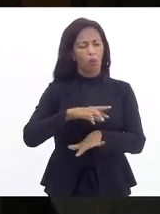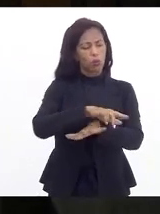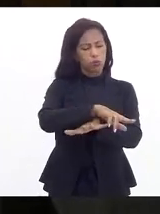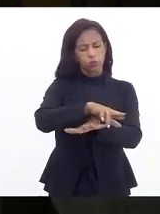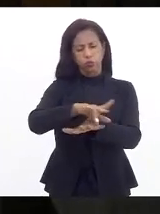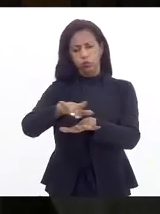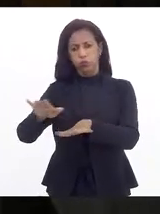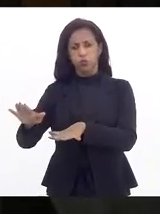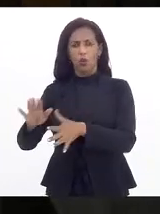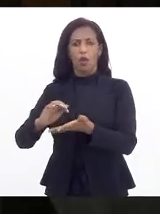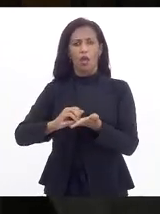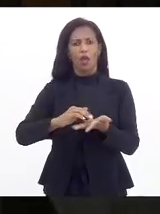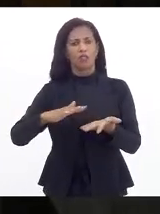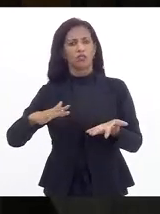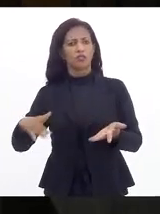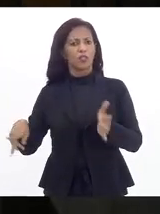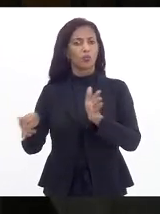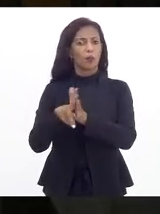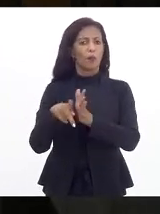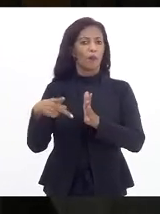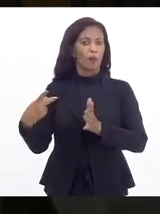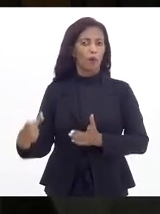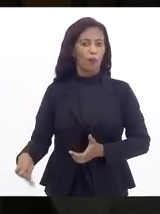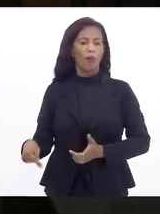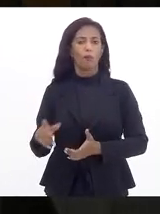outras atividades relacionadas